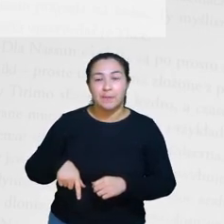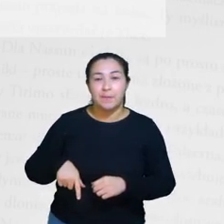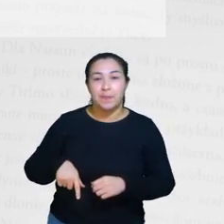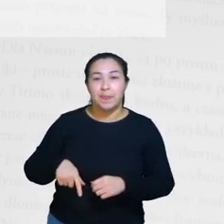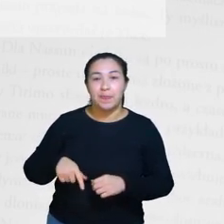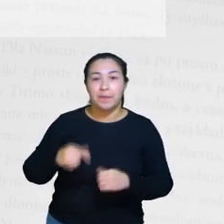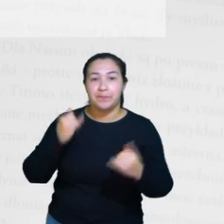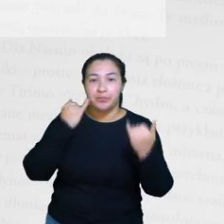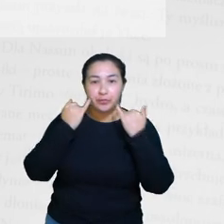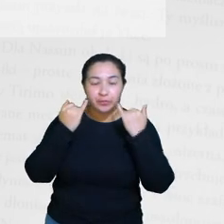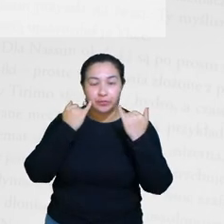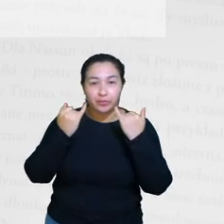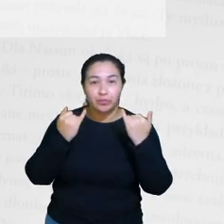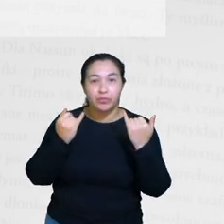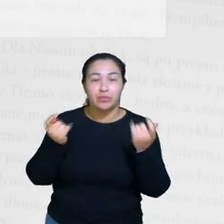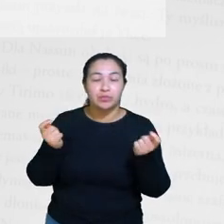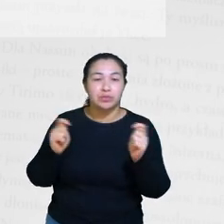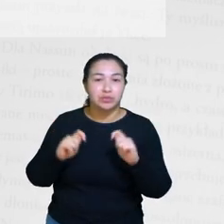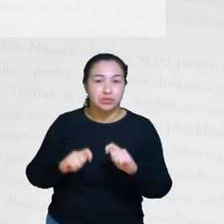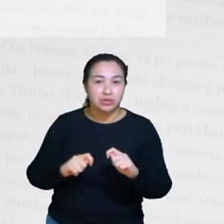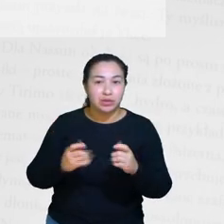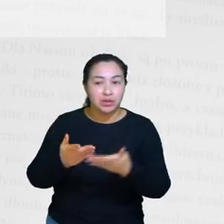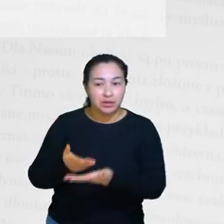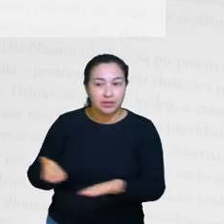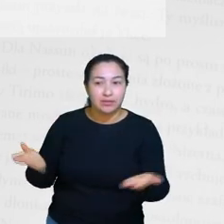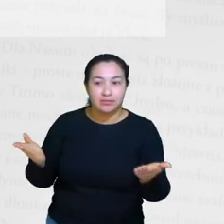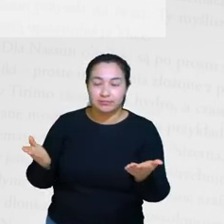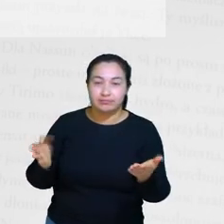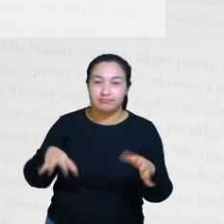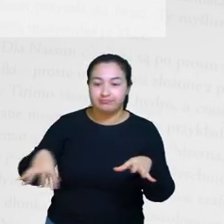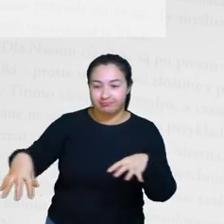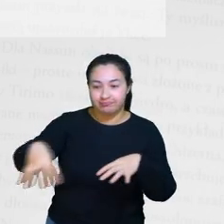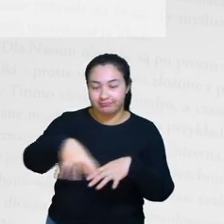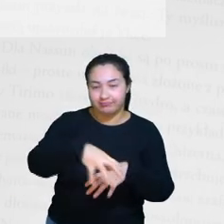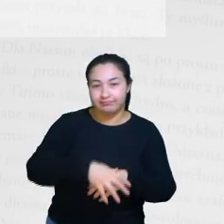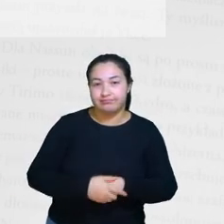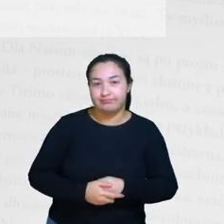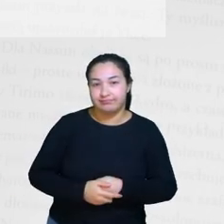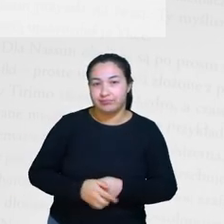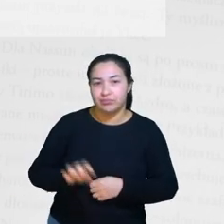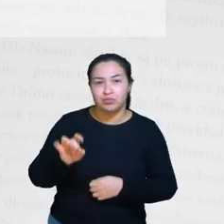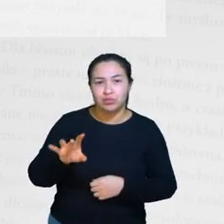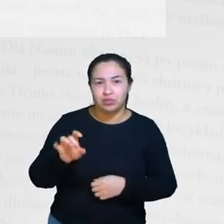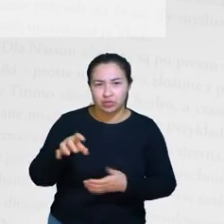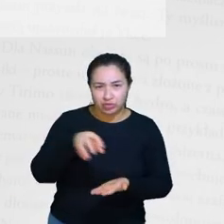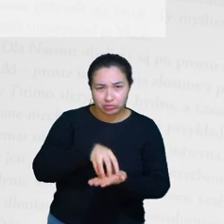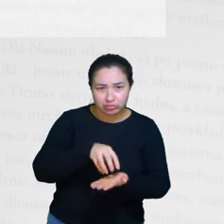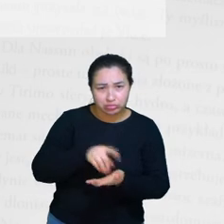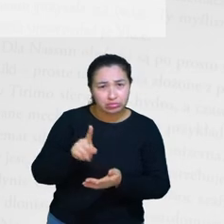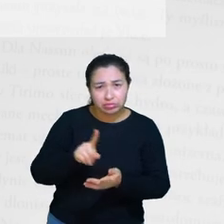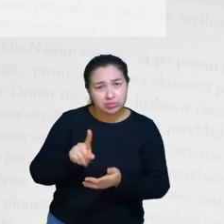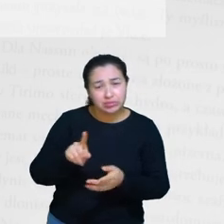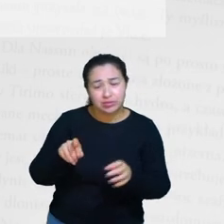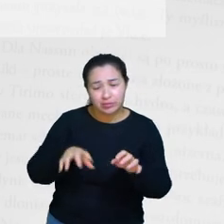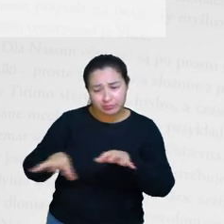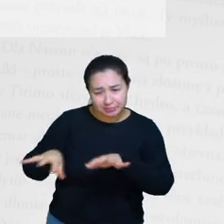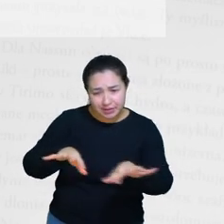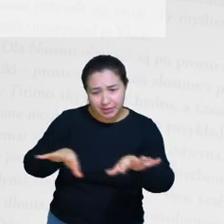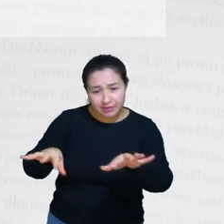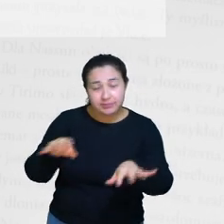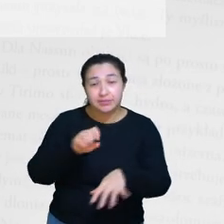formação e qualificação dos profissionais em todas as regiões não só nos grandes centros e Santa Catarina tem essa